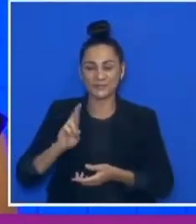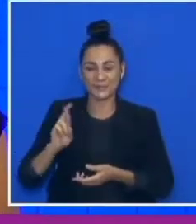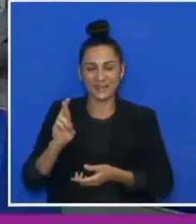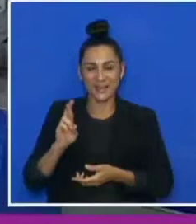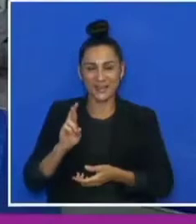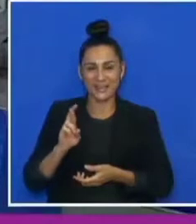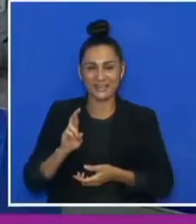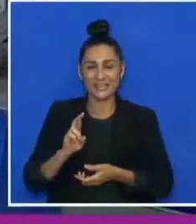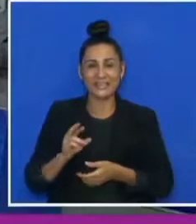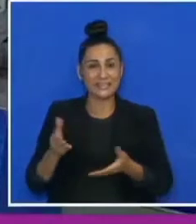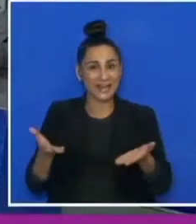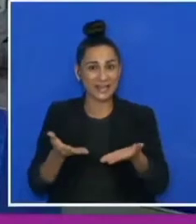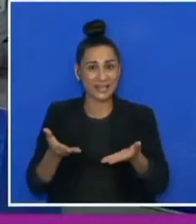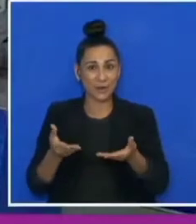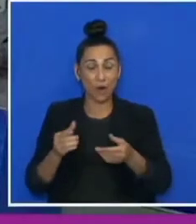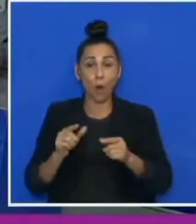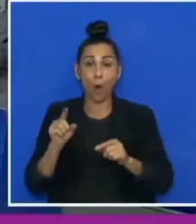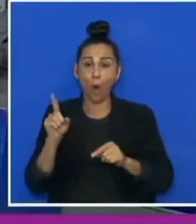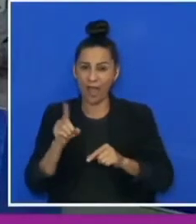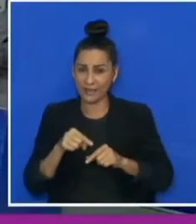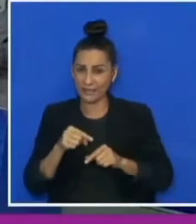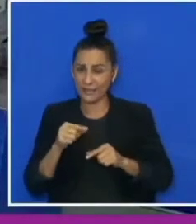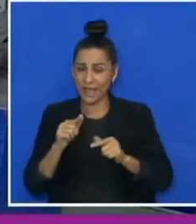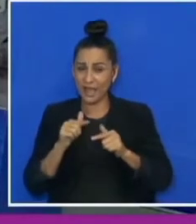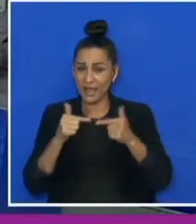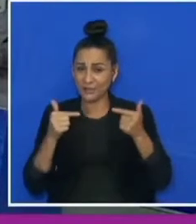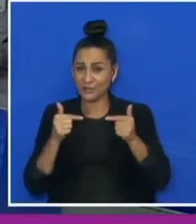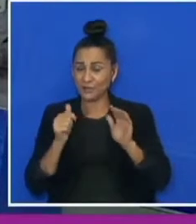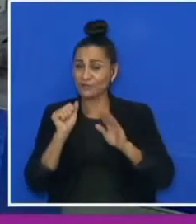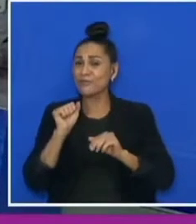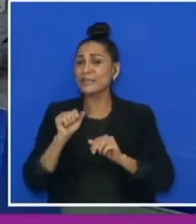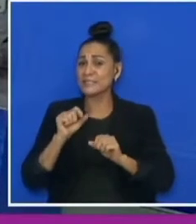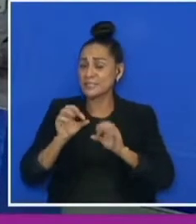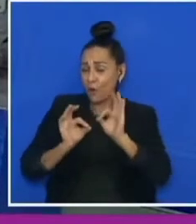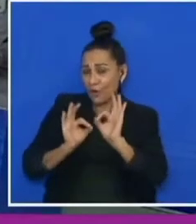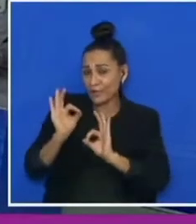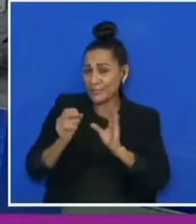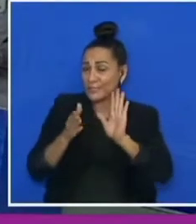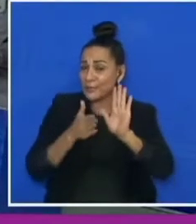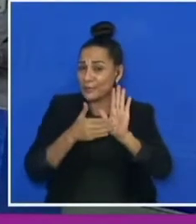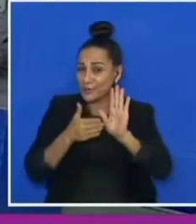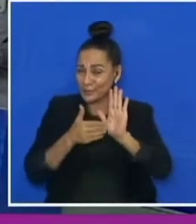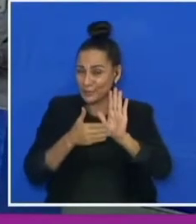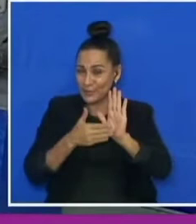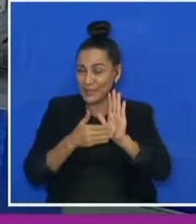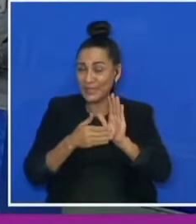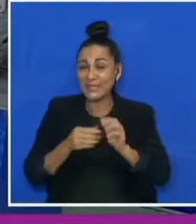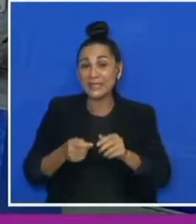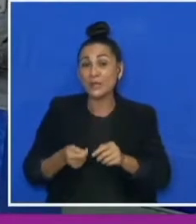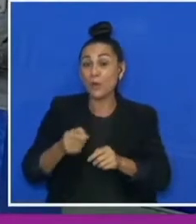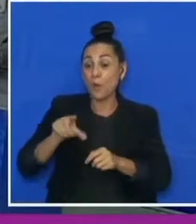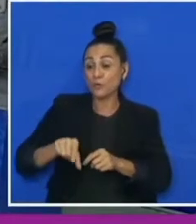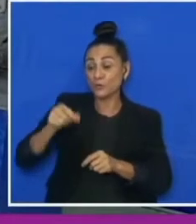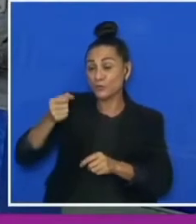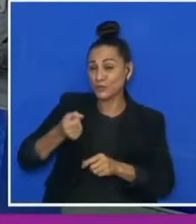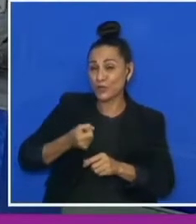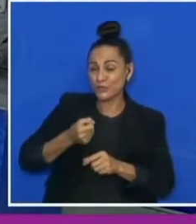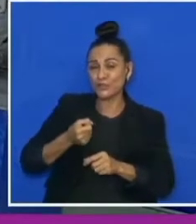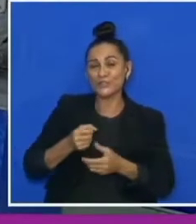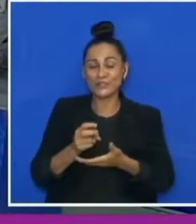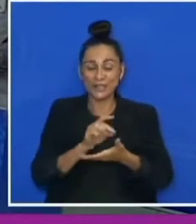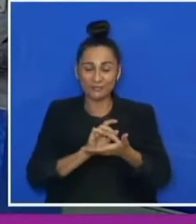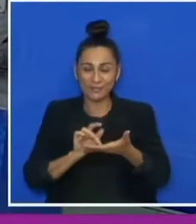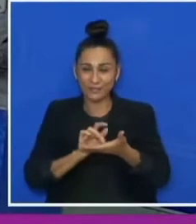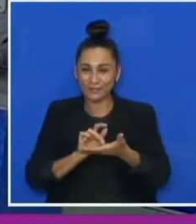R$1.500.000. Será que a sorte vai bater por aí? Se prepara aí com suas apostas em mãos, porque em instantes você vai conhecer os números premiados da